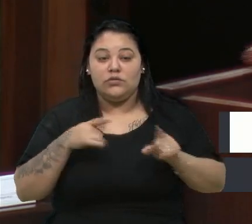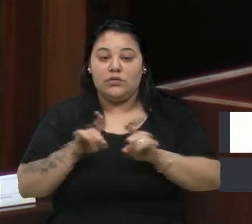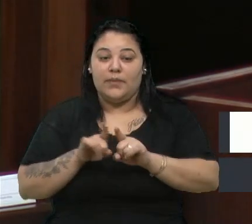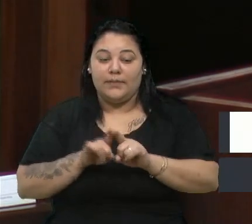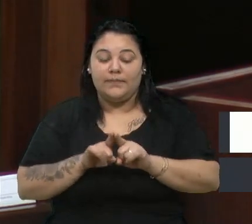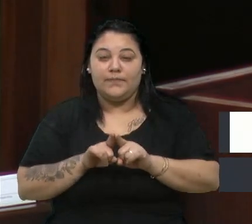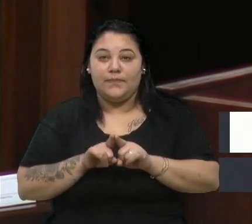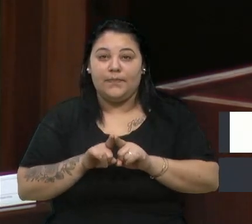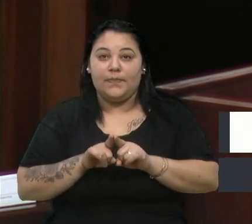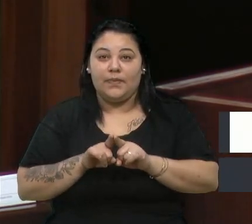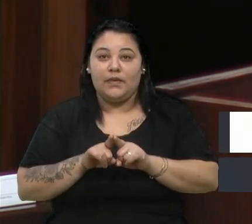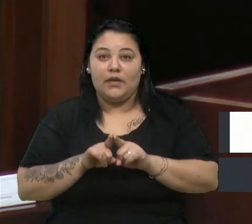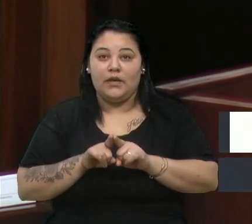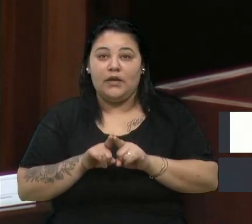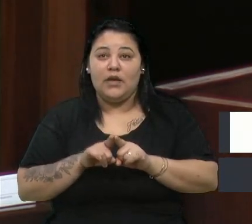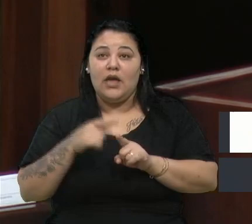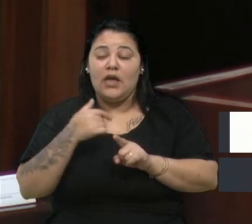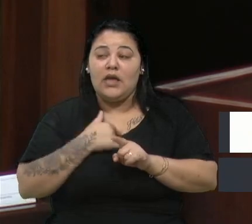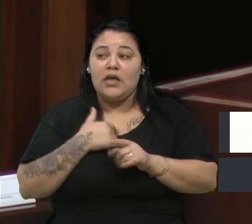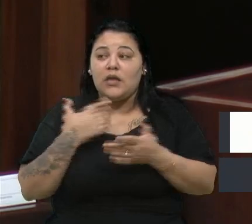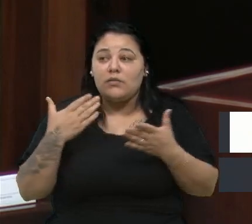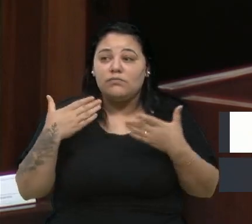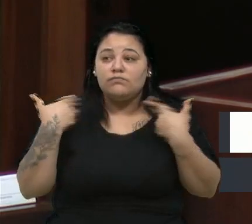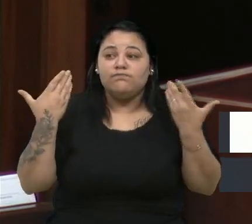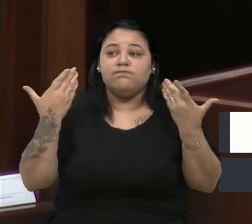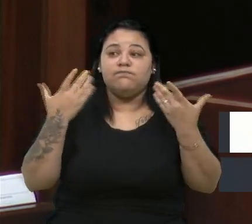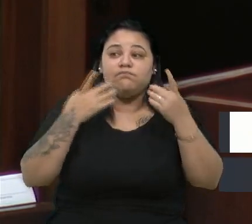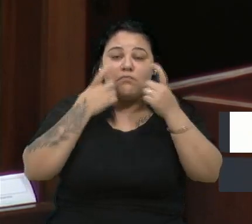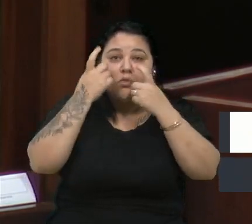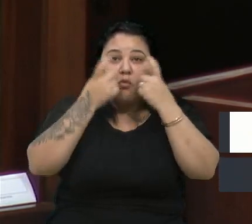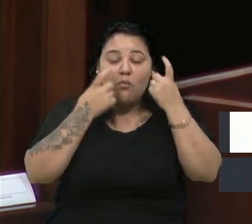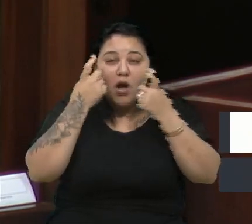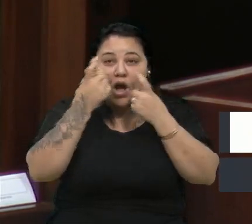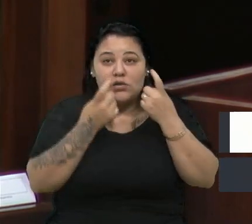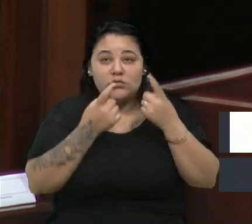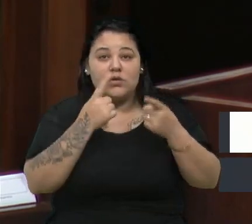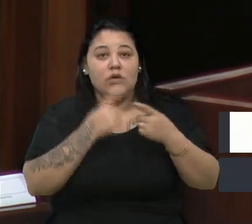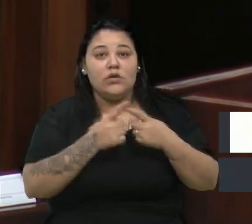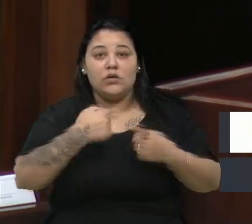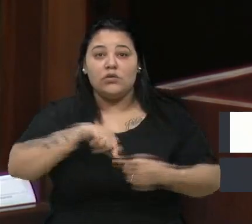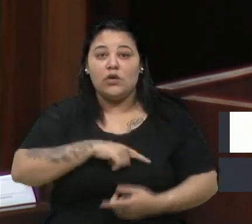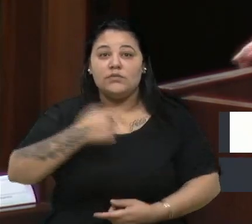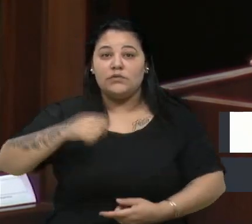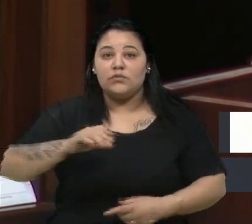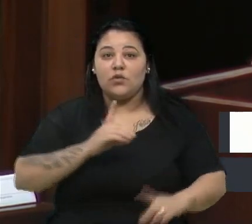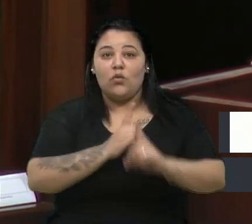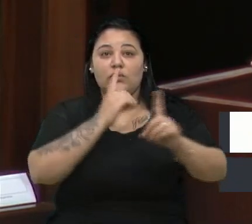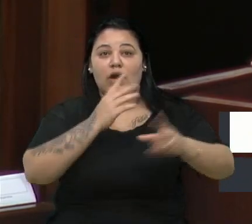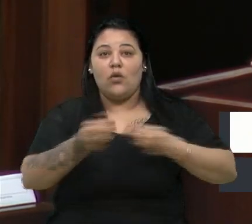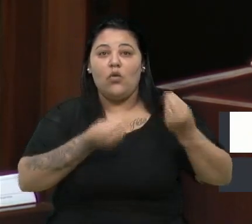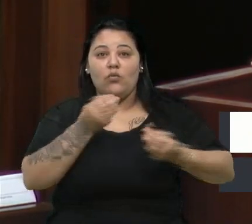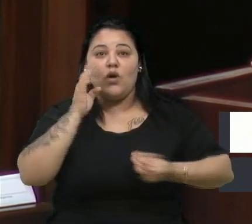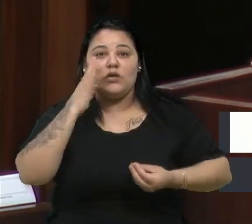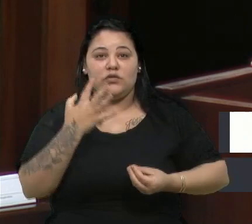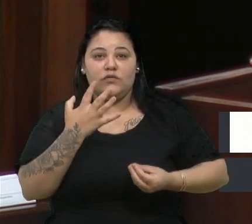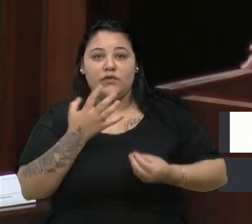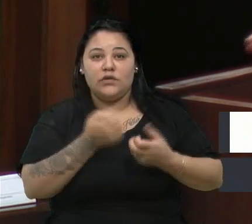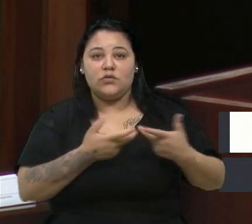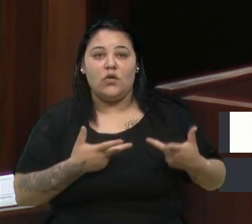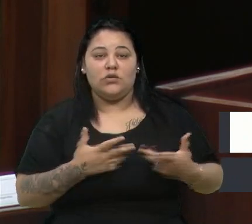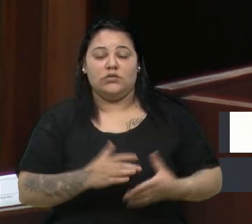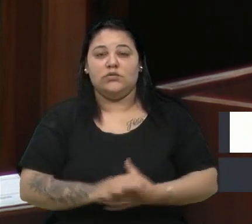e me despertou a preocupação que nós temos que buscar uma solução.